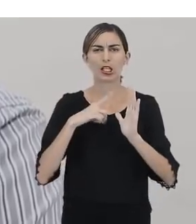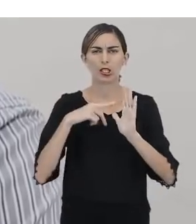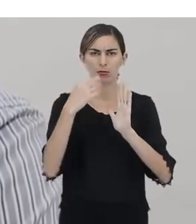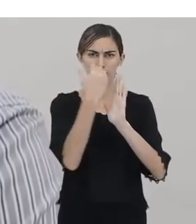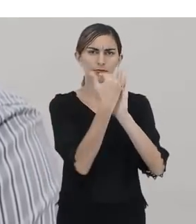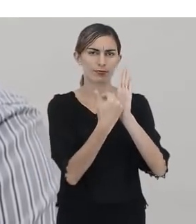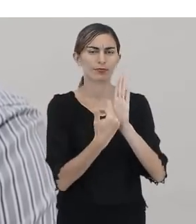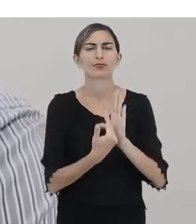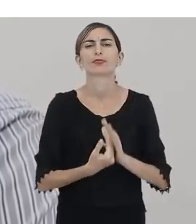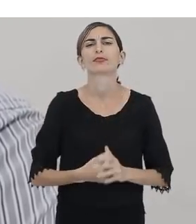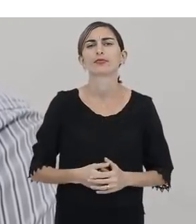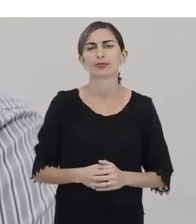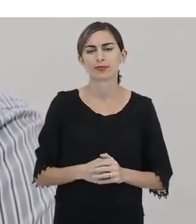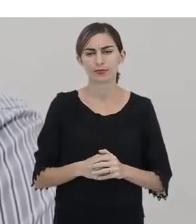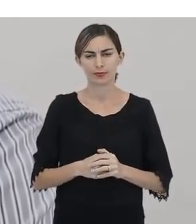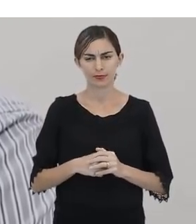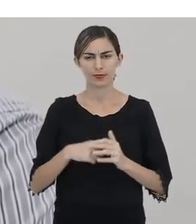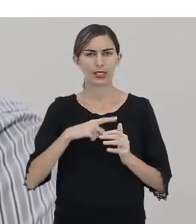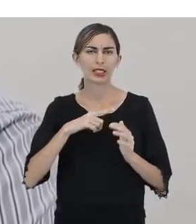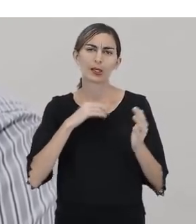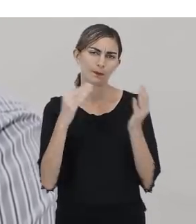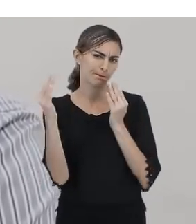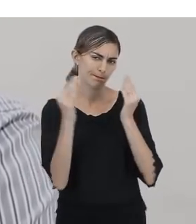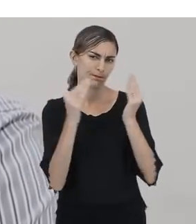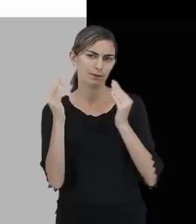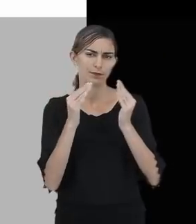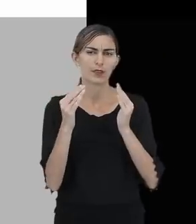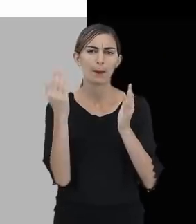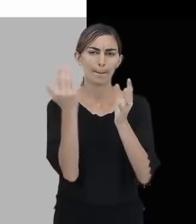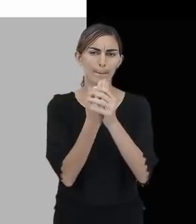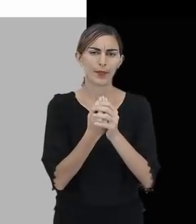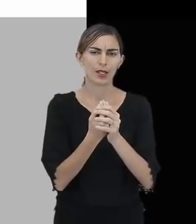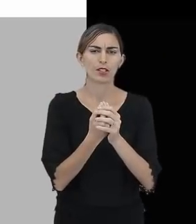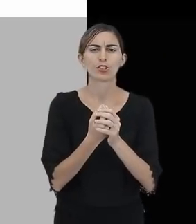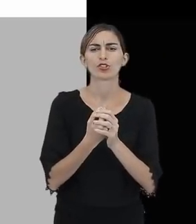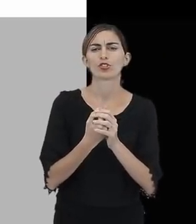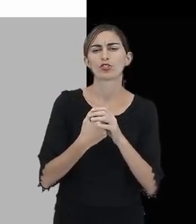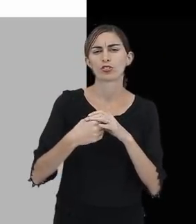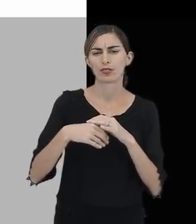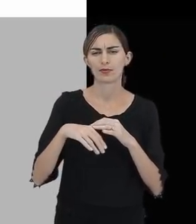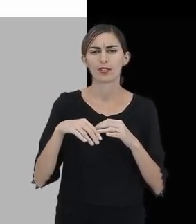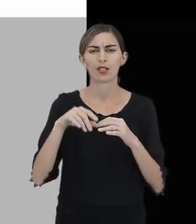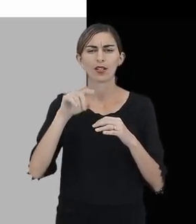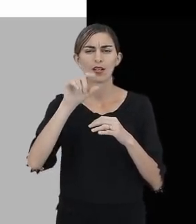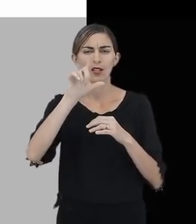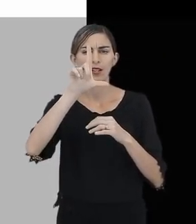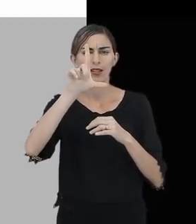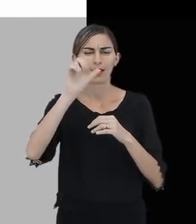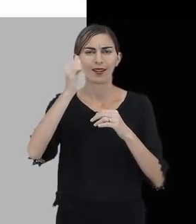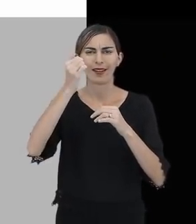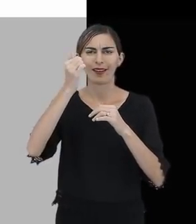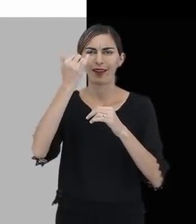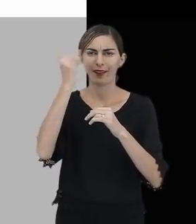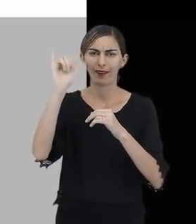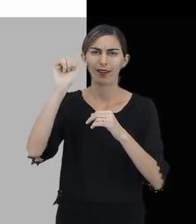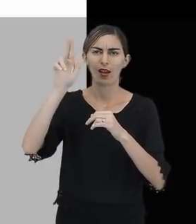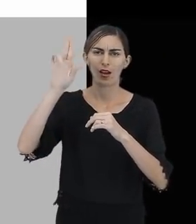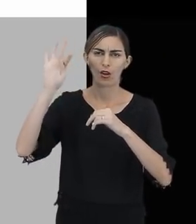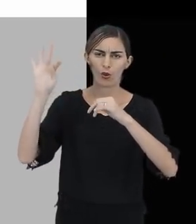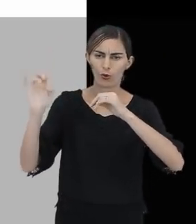aqui. Então tem um exemplozinho aqui da pasta Colors, Drawable, certo? Layout,